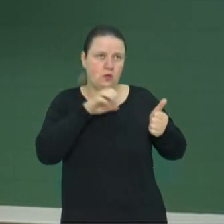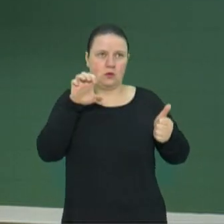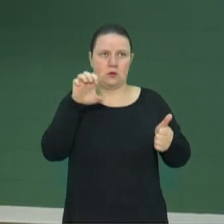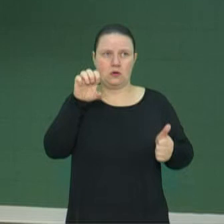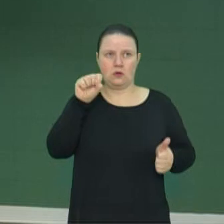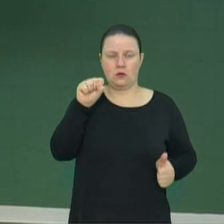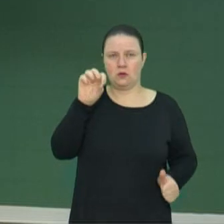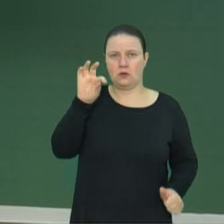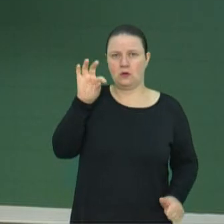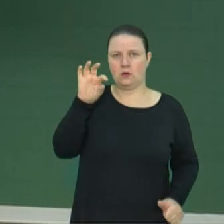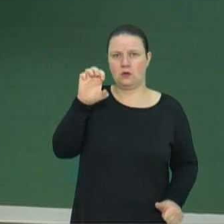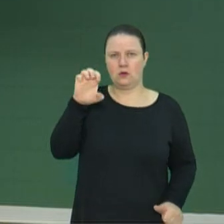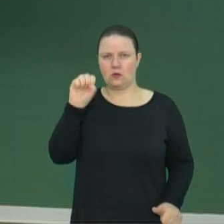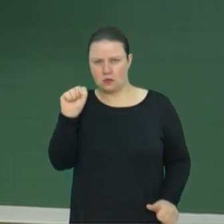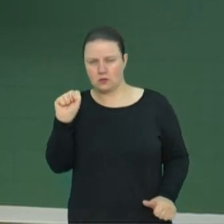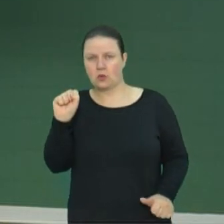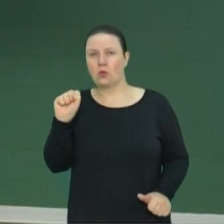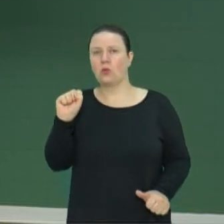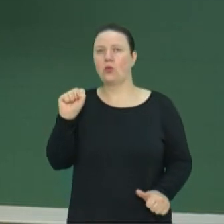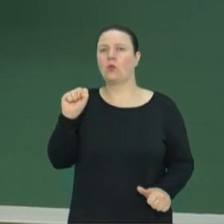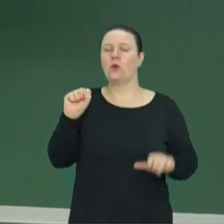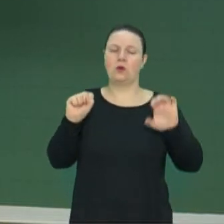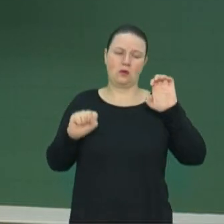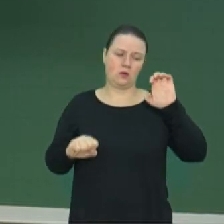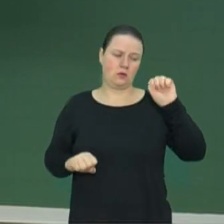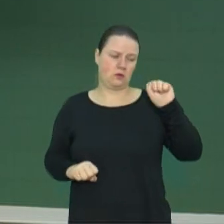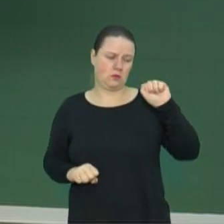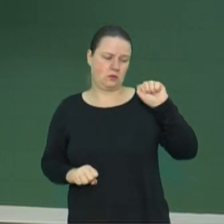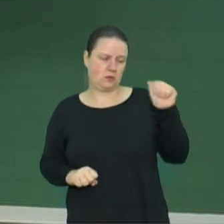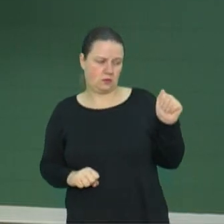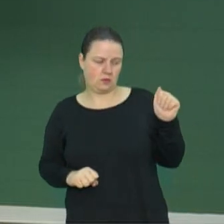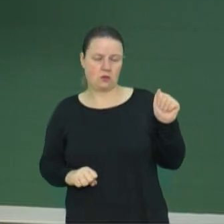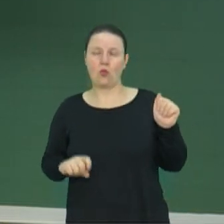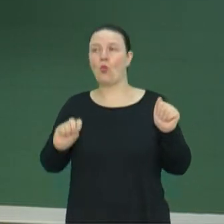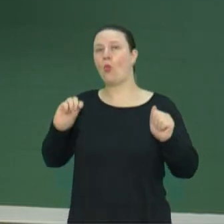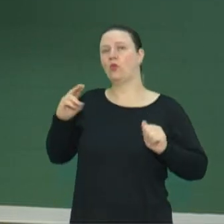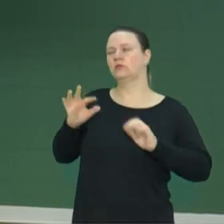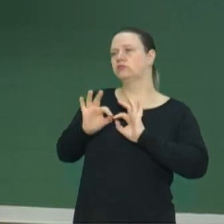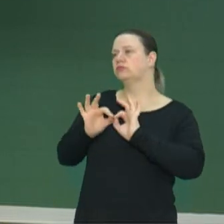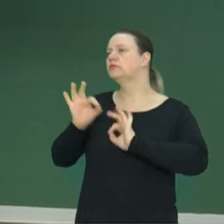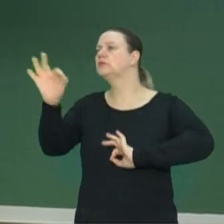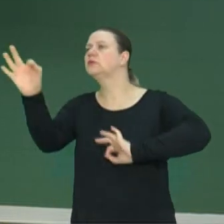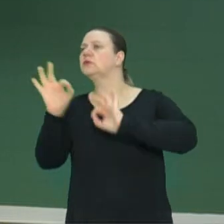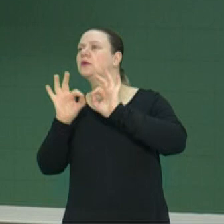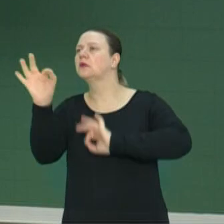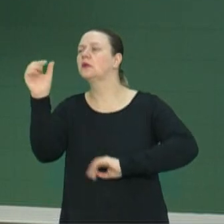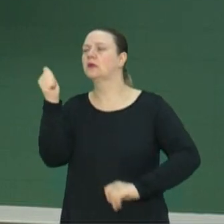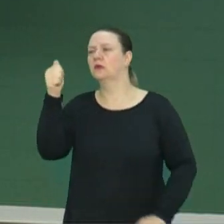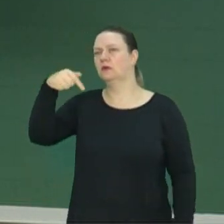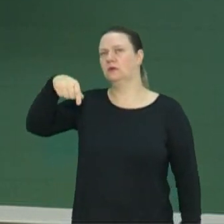se estiver longe, se estiver lejos, eu vou usar aquele ou aquela.